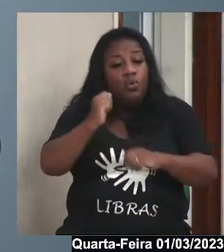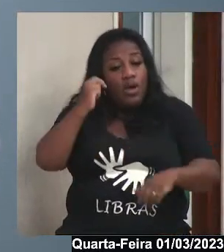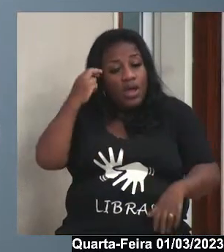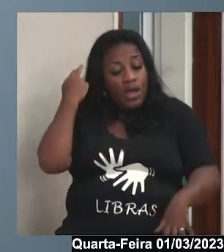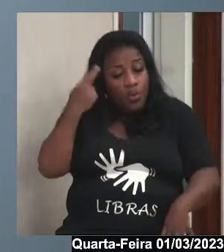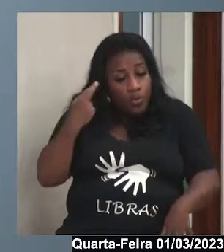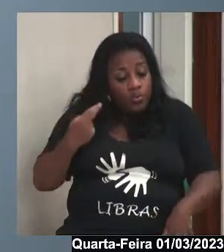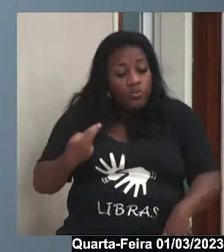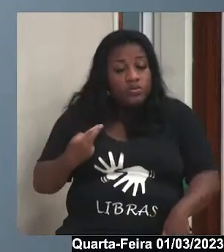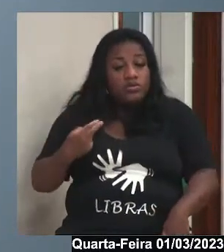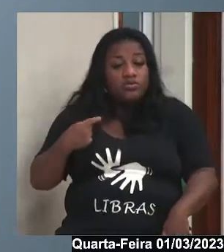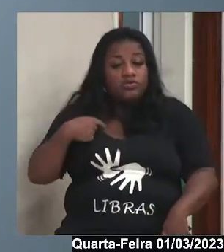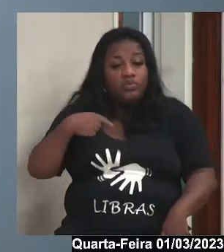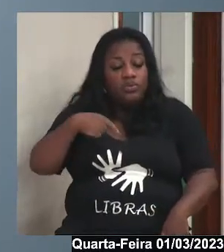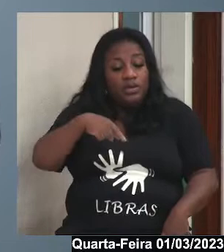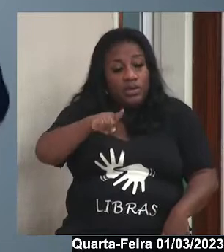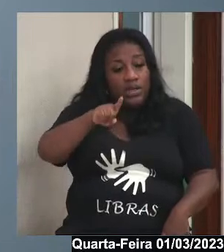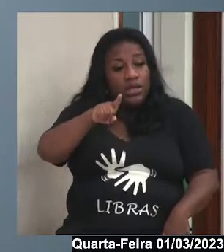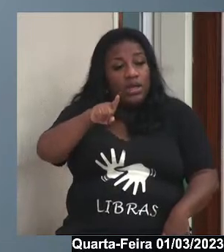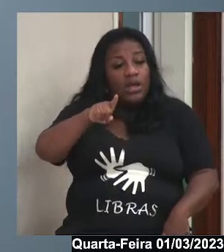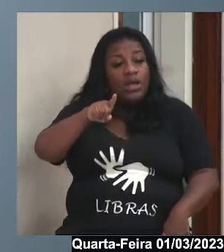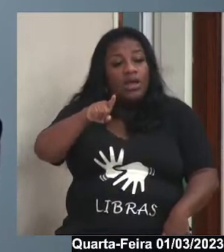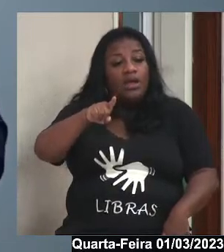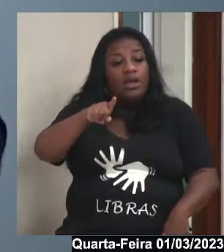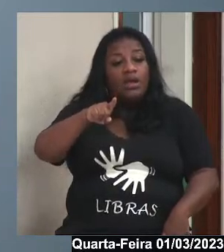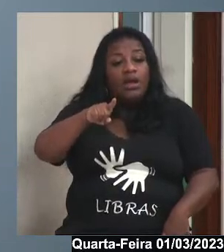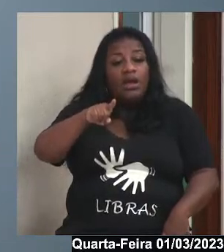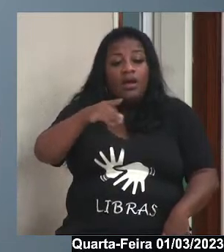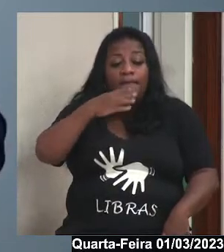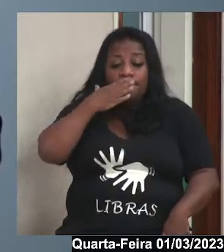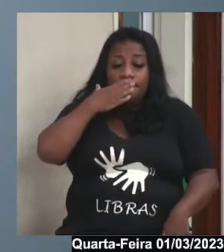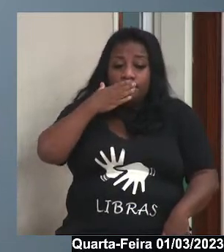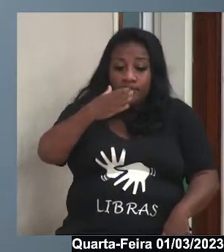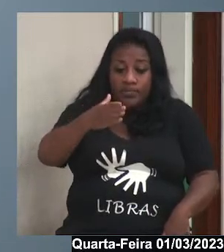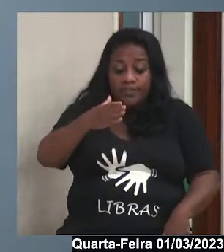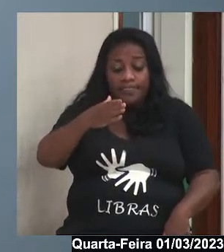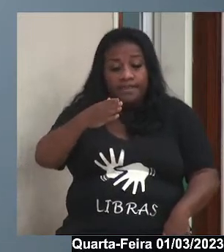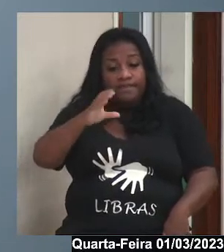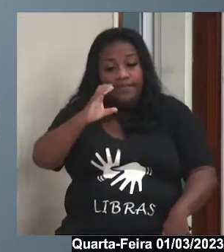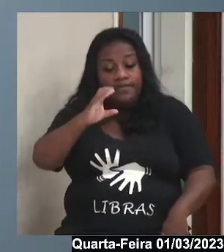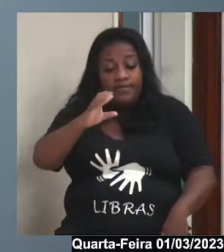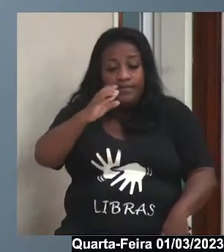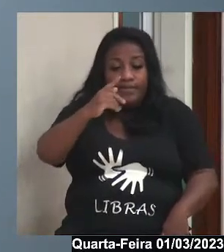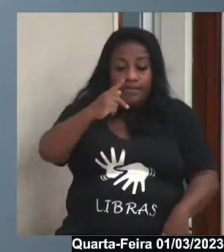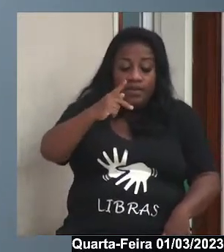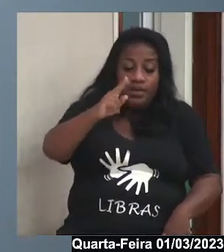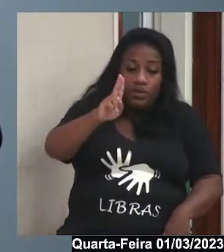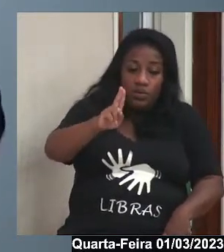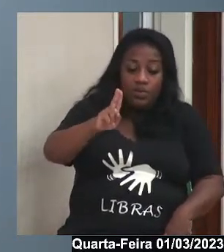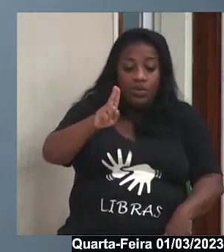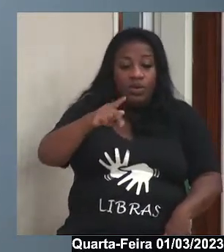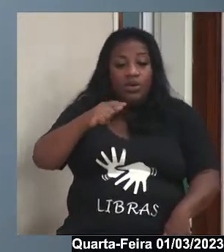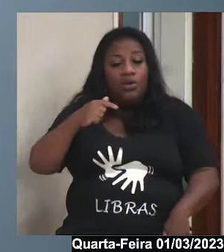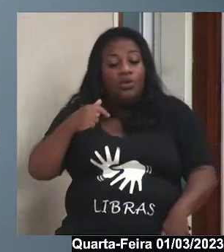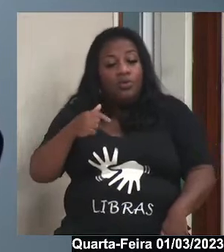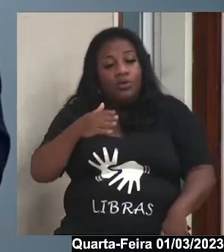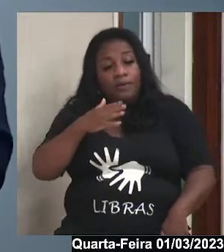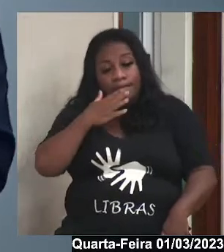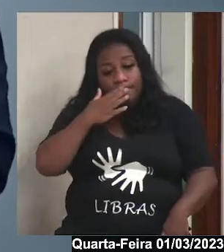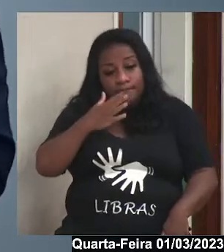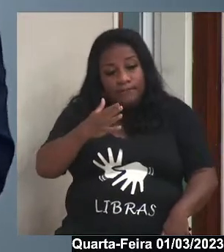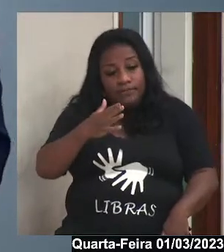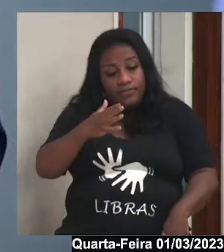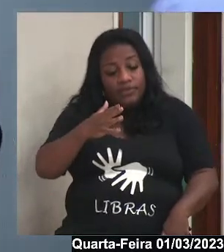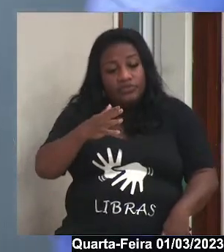da CGU na Paulista. Fomos recebidos pelo superintendente da CGU e fizemos ali uma